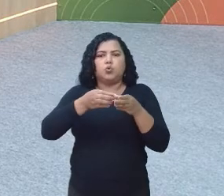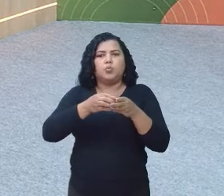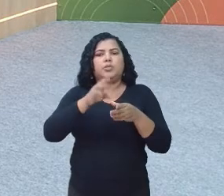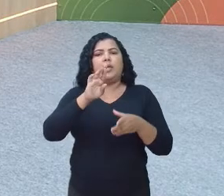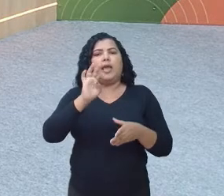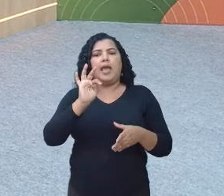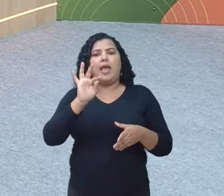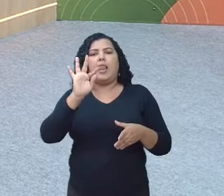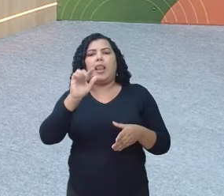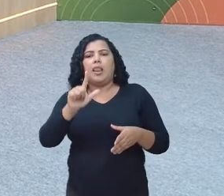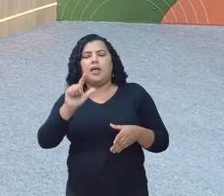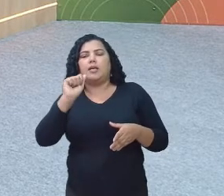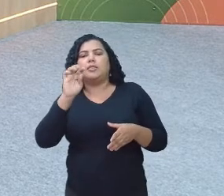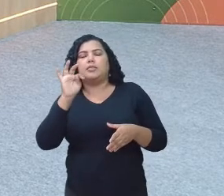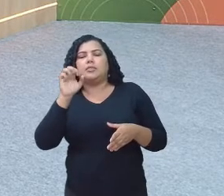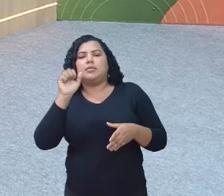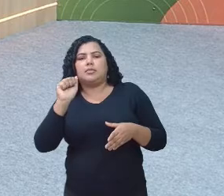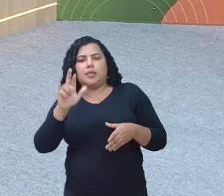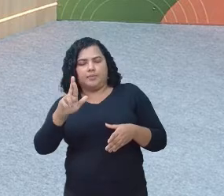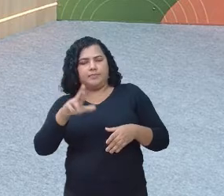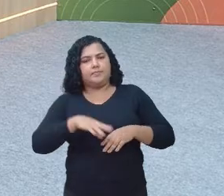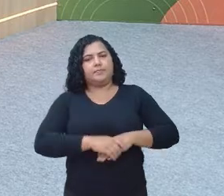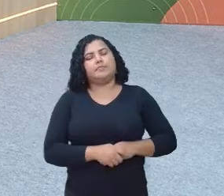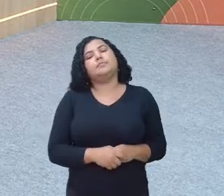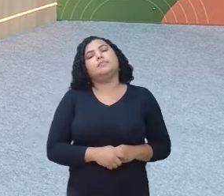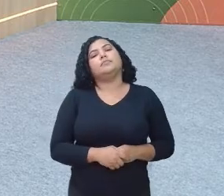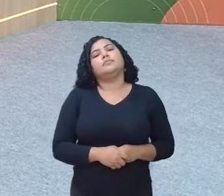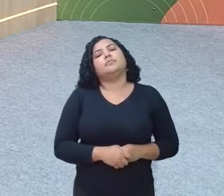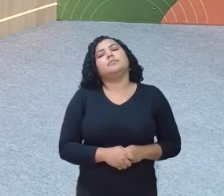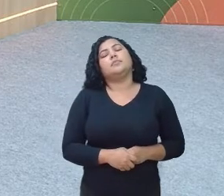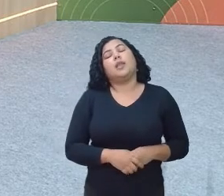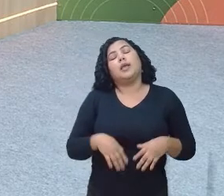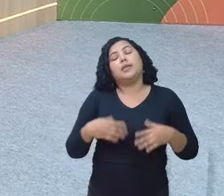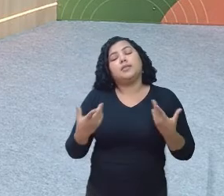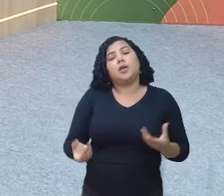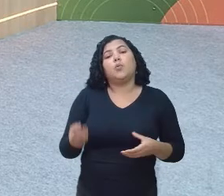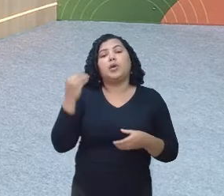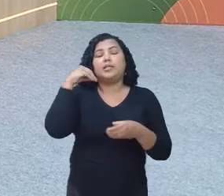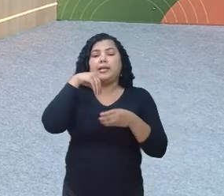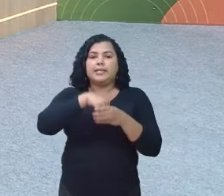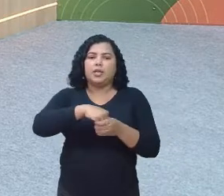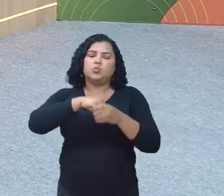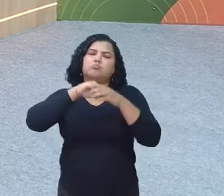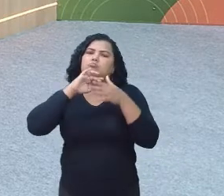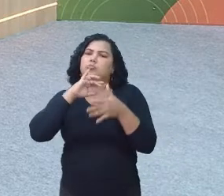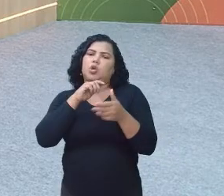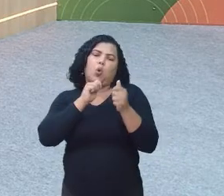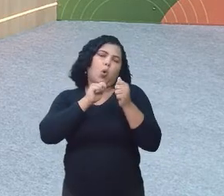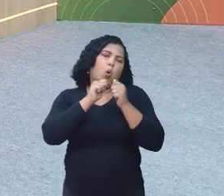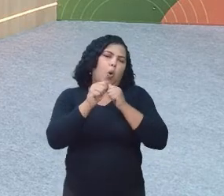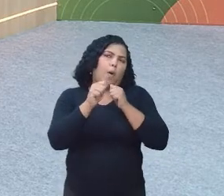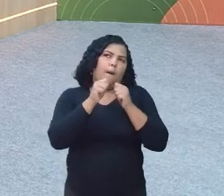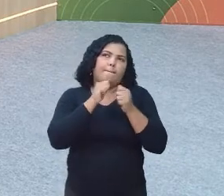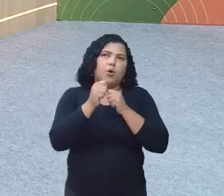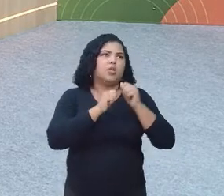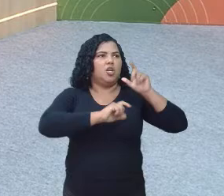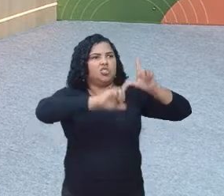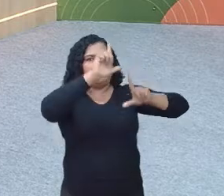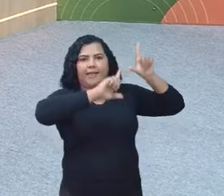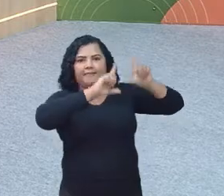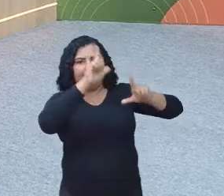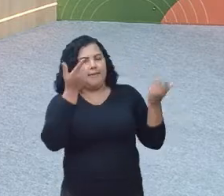a notícia e com a reportagem. E eles são veiculados nos meios de comunicação, né? Como a gente bem sabe, a notícia e a